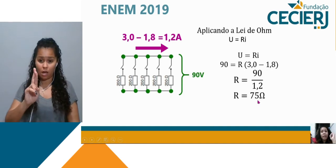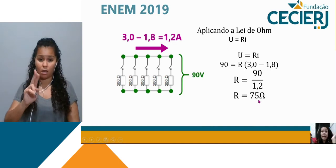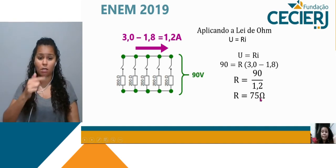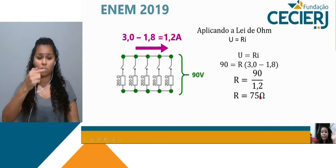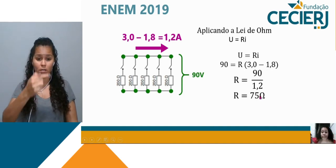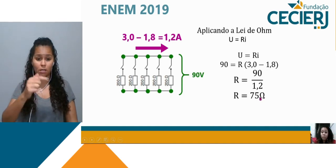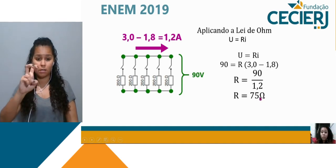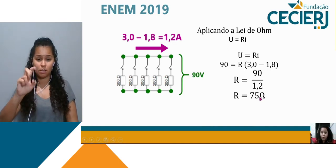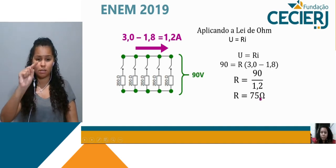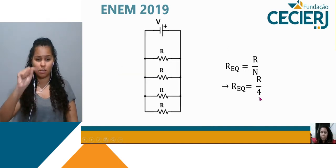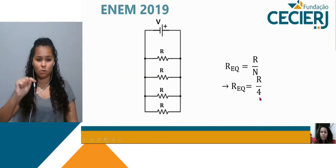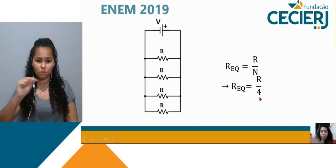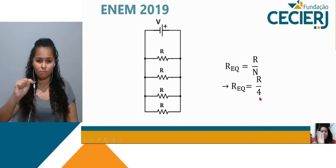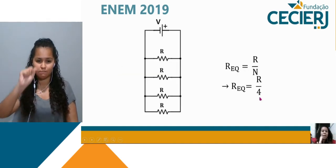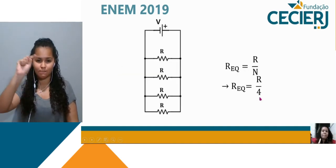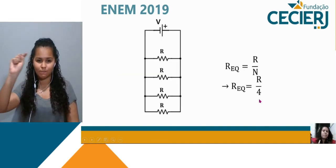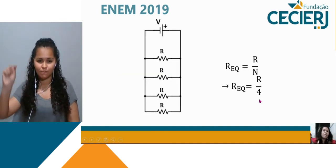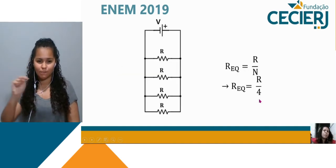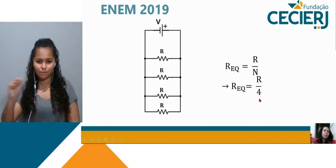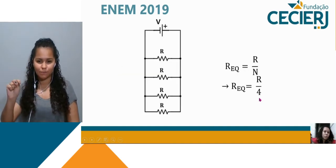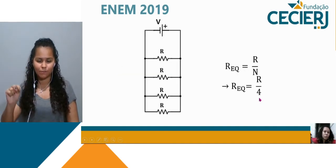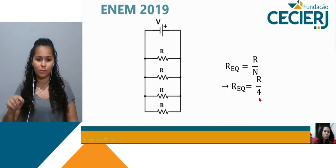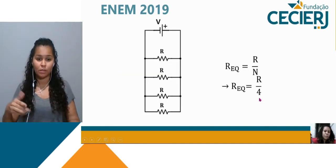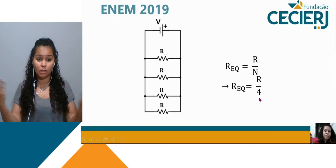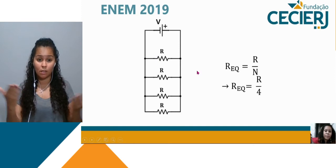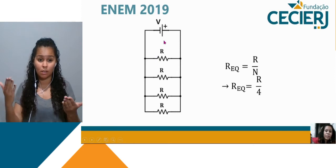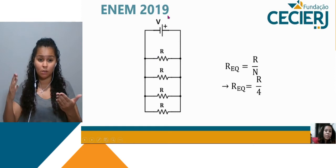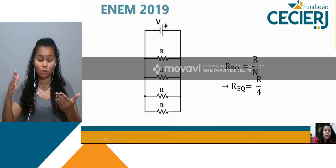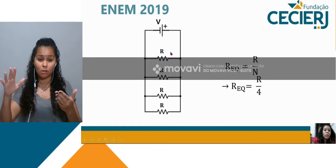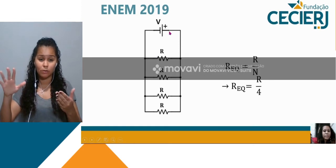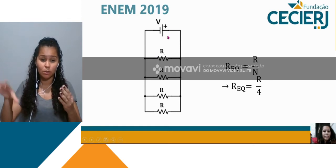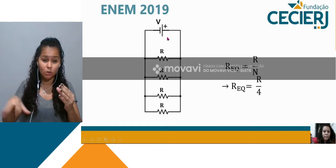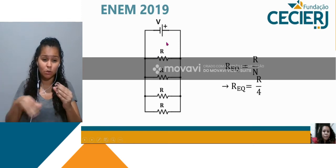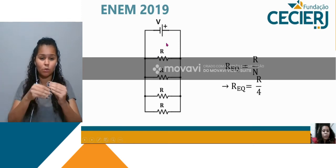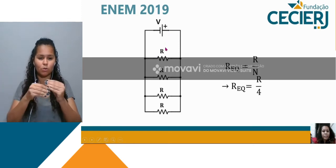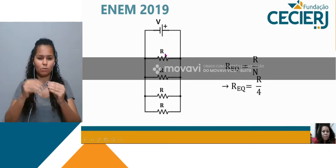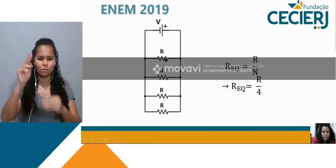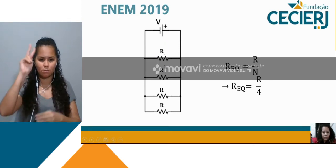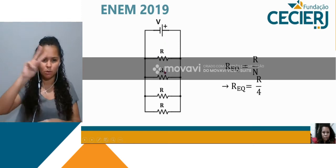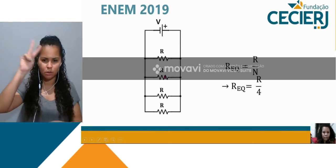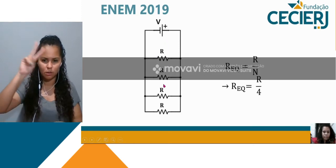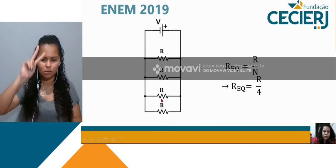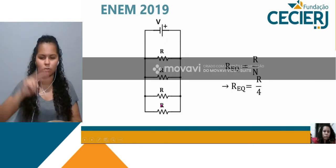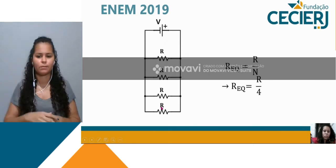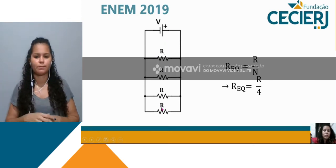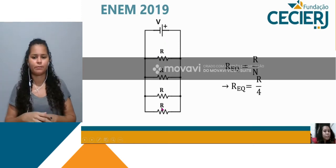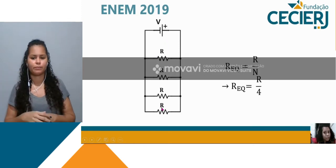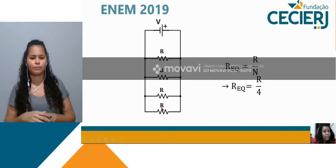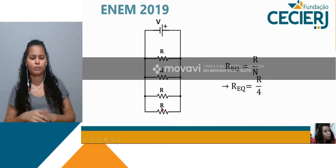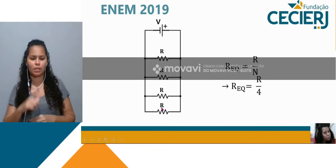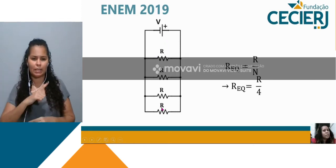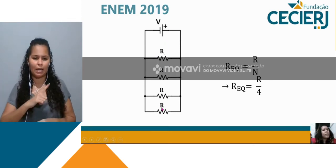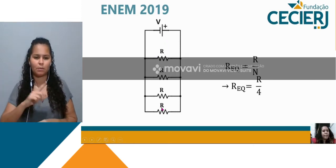unida é 75 ohms. E aí, vamos fazer um review aqui importante. Quando você tem muitas resistências,